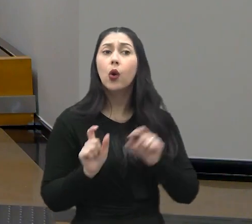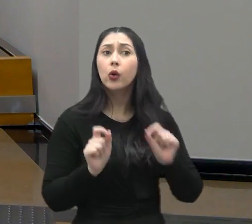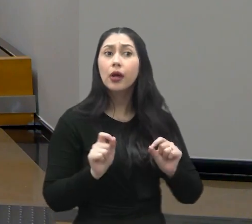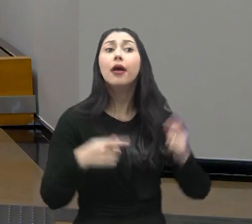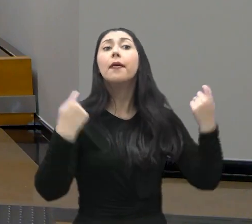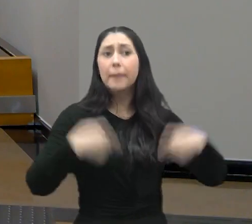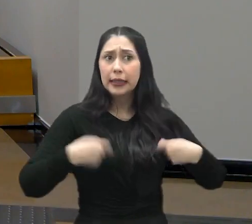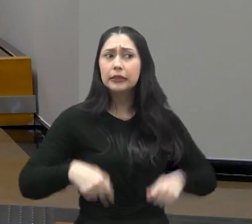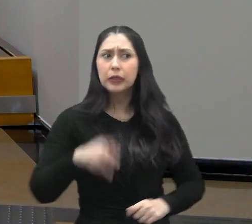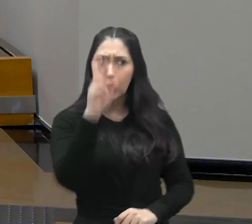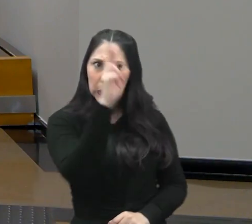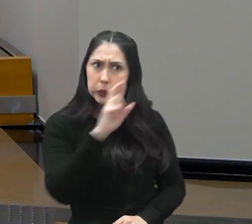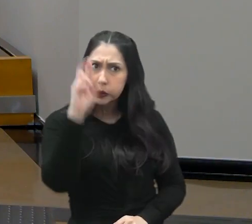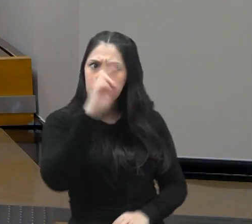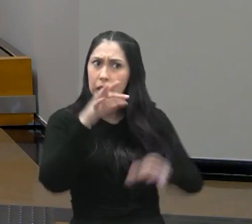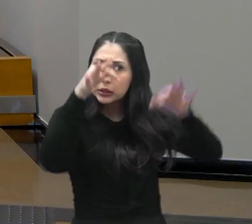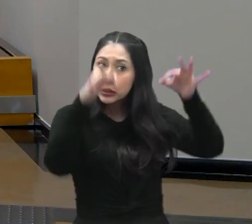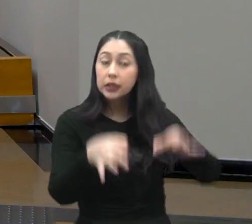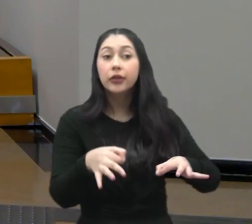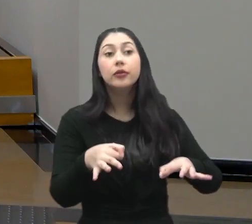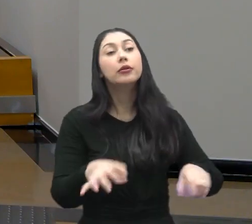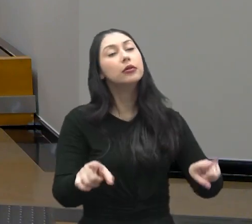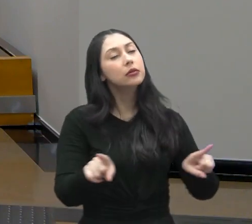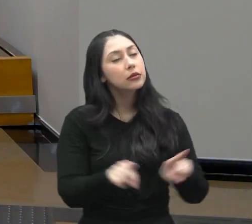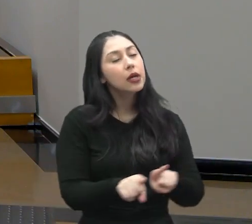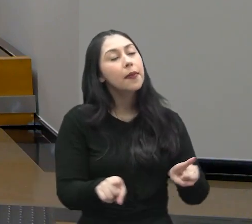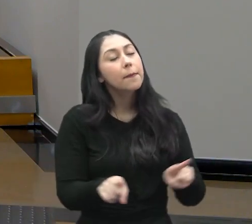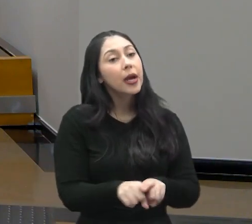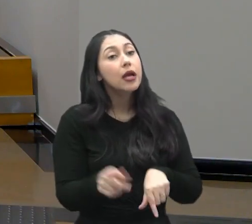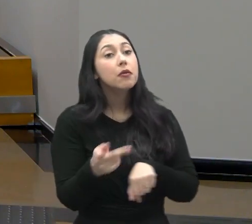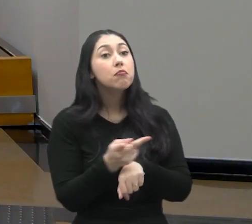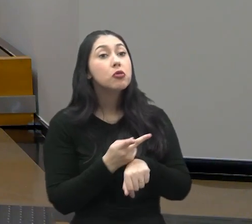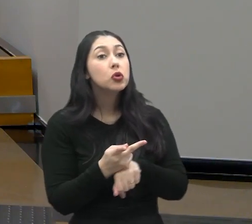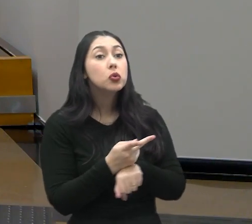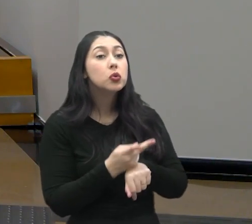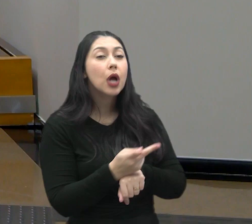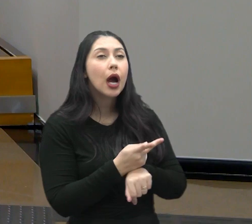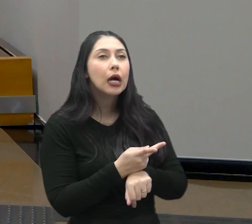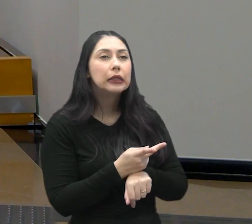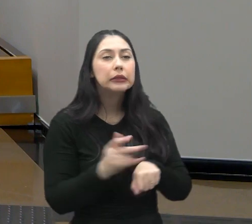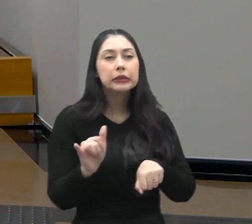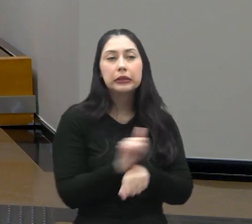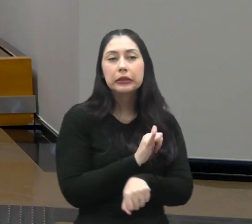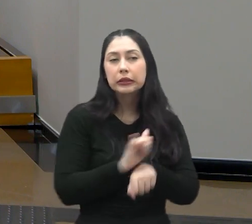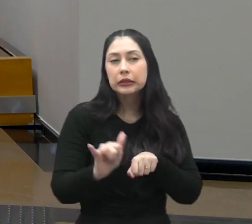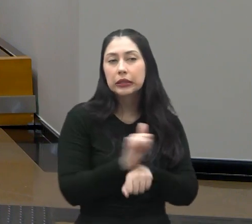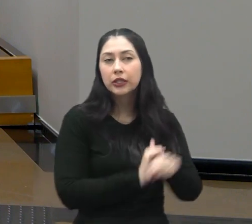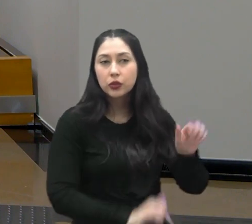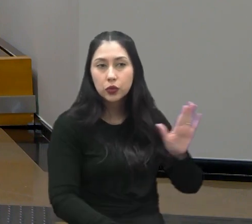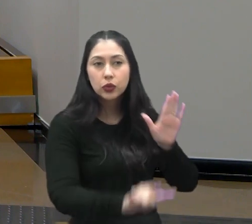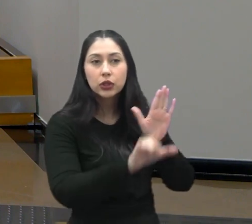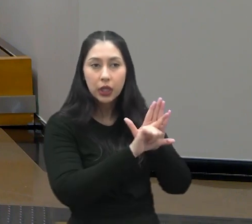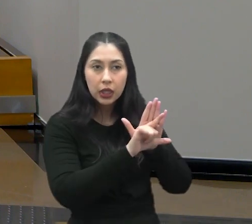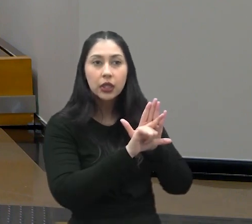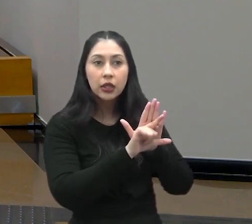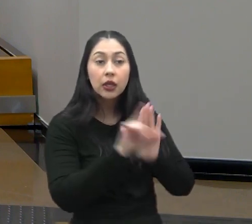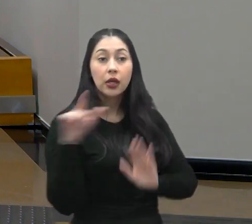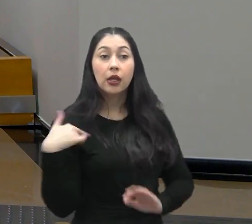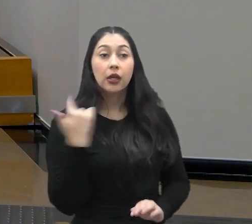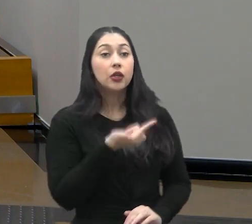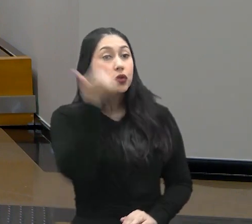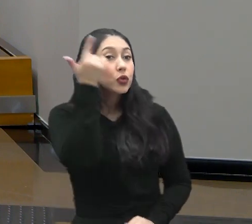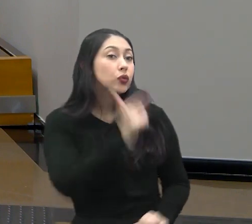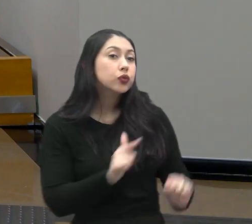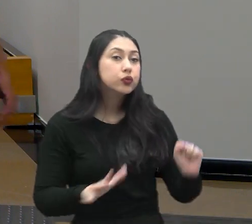responsável pela fiscalização, que faça cumprir. Mas também buscar alternativas legislativas, né, criação de